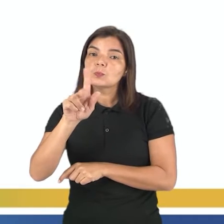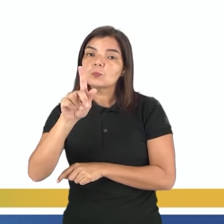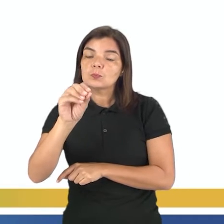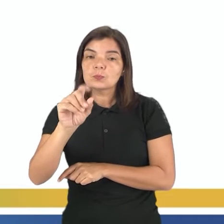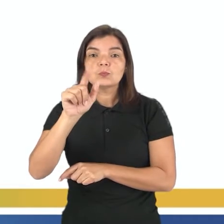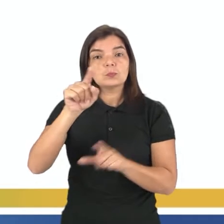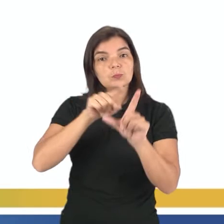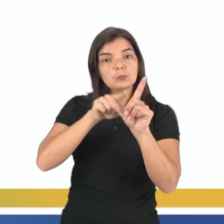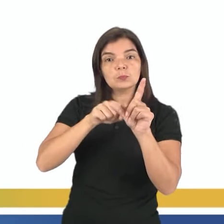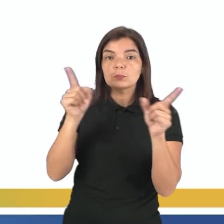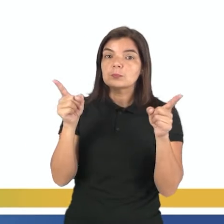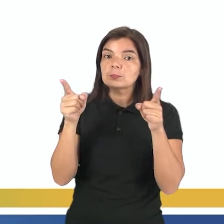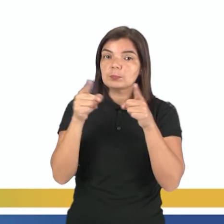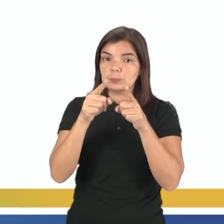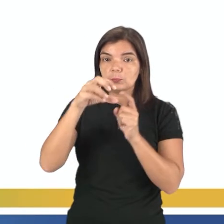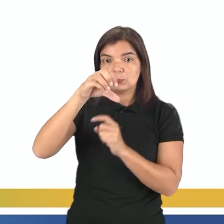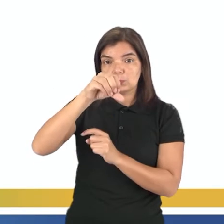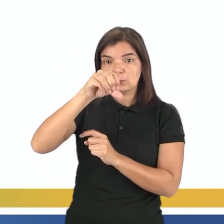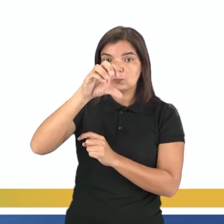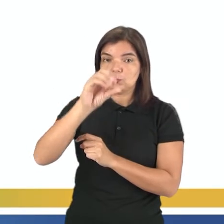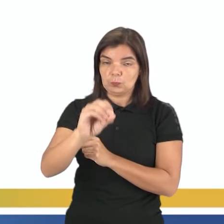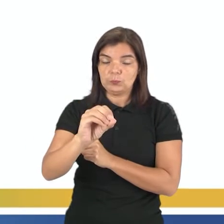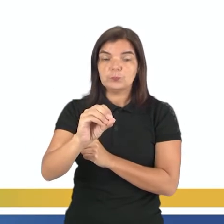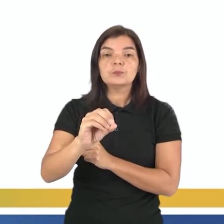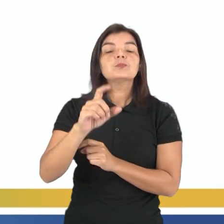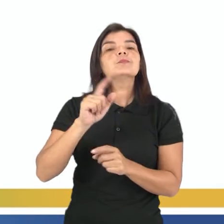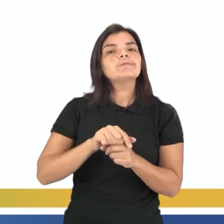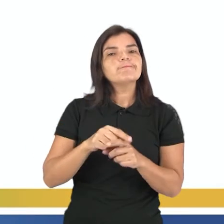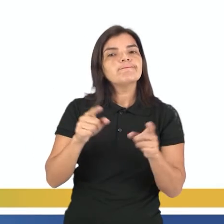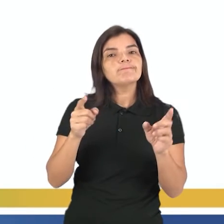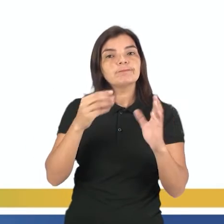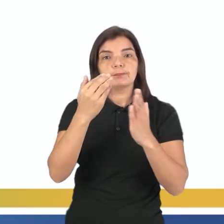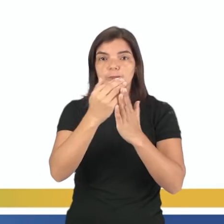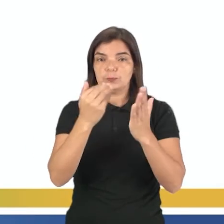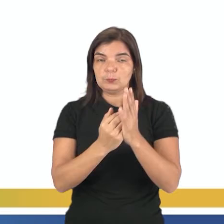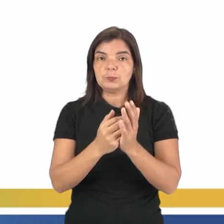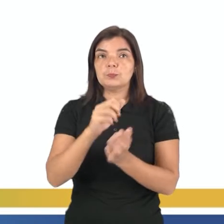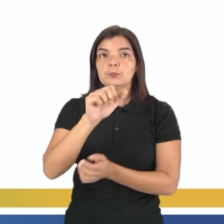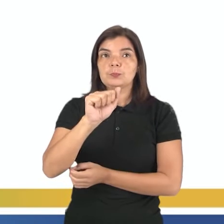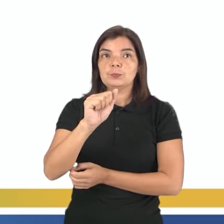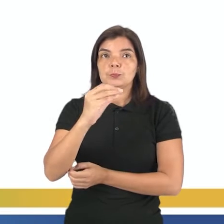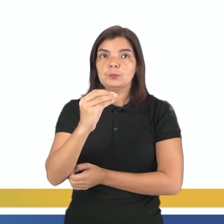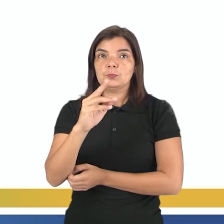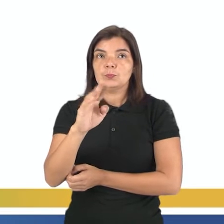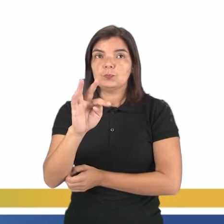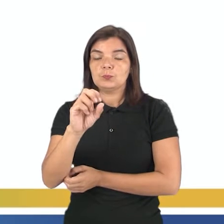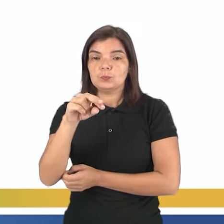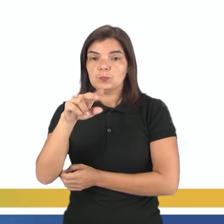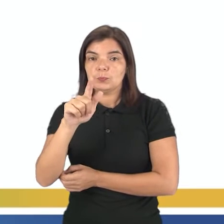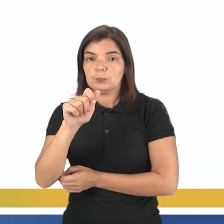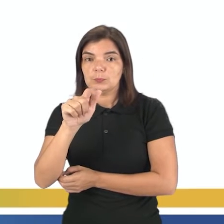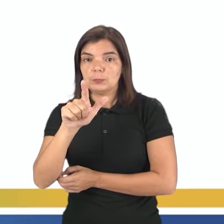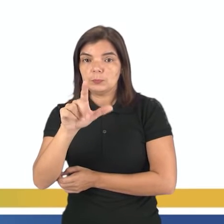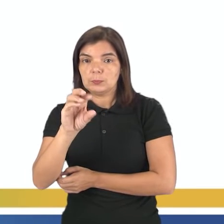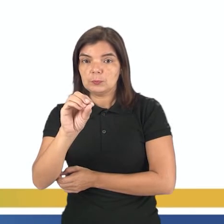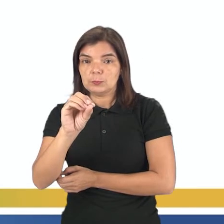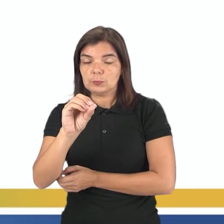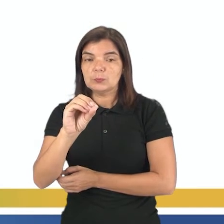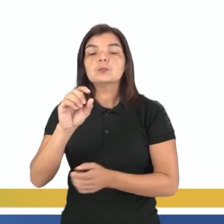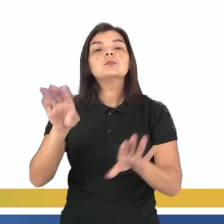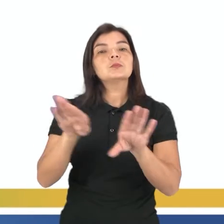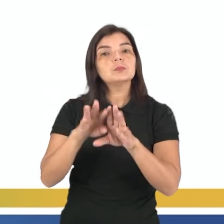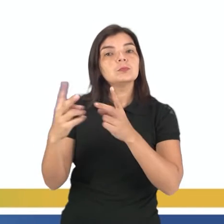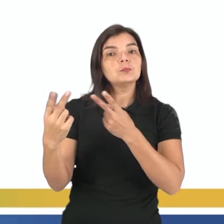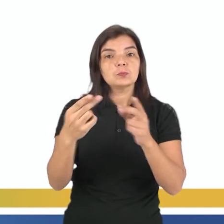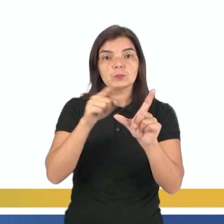ângulo menor que 90 graus. Então, um triângulo é classificado como acutângulo quando todos os ângulos internos